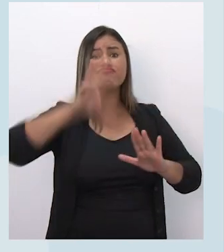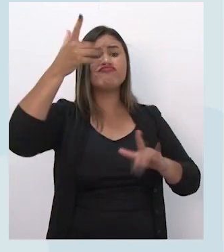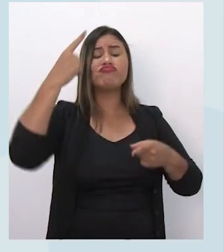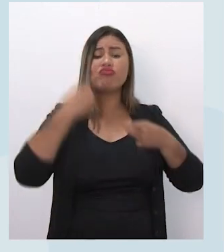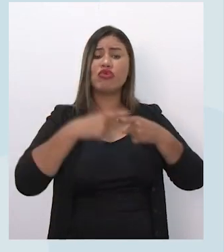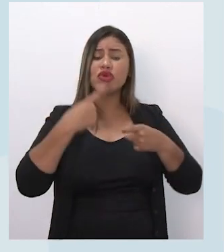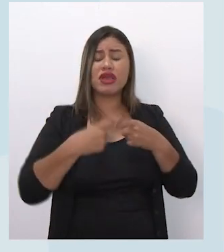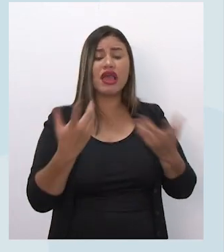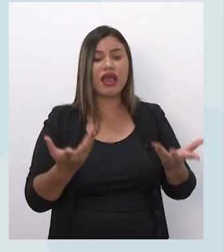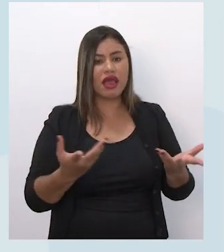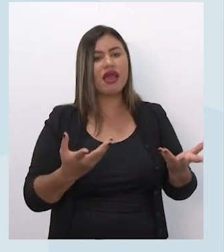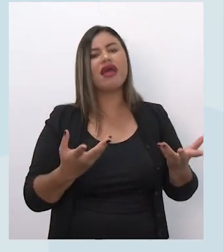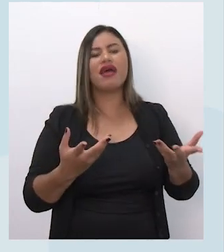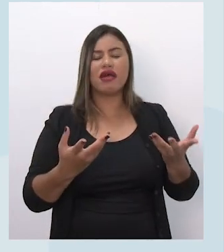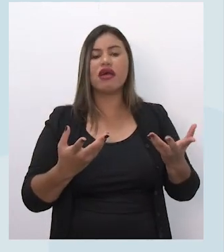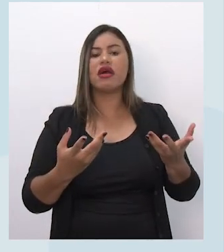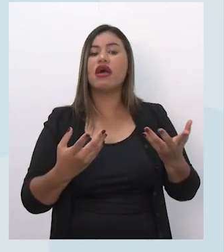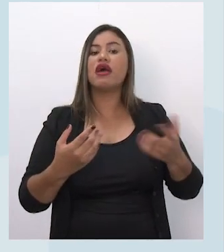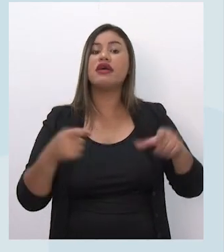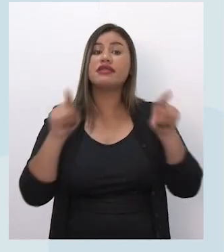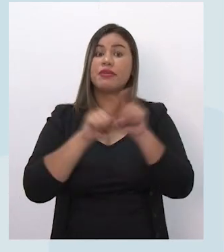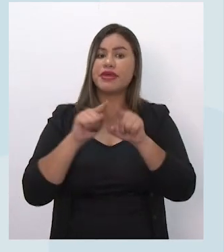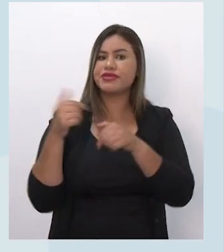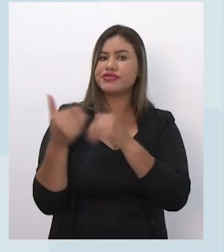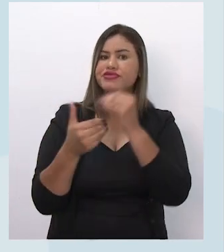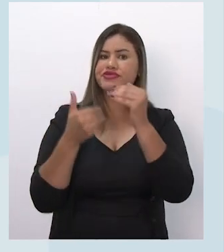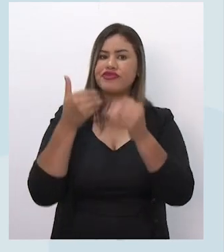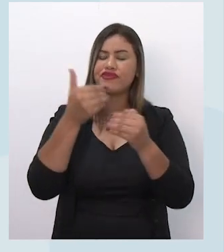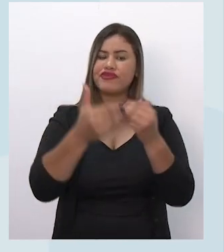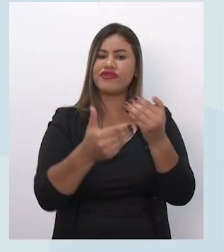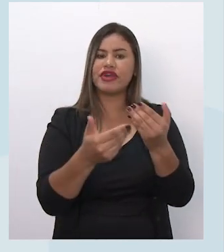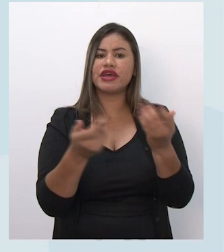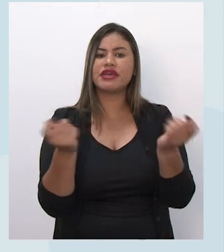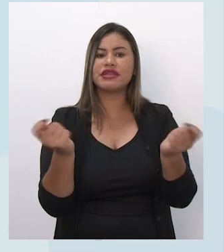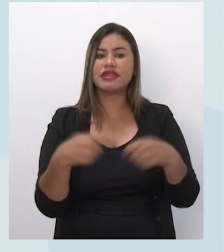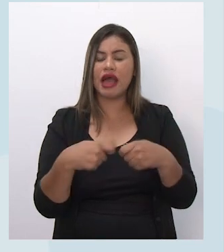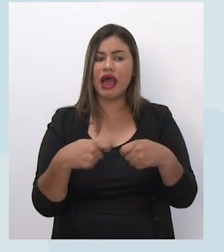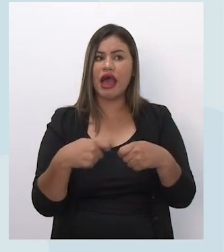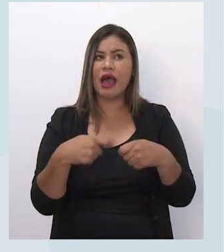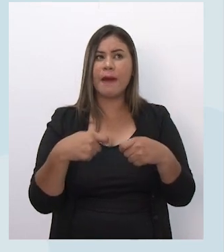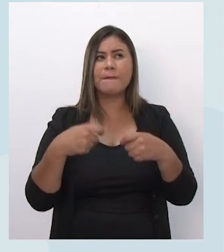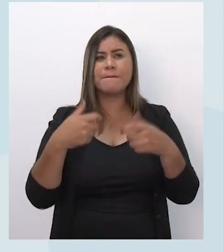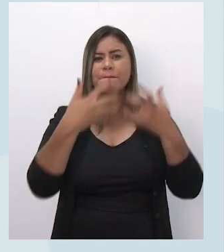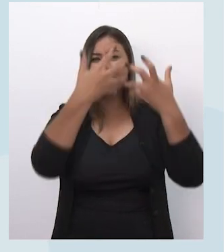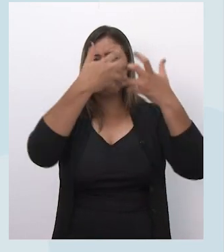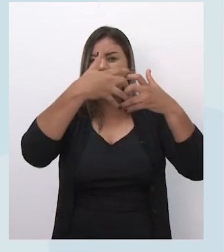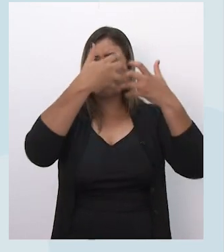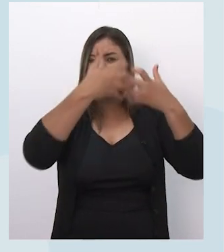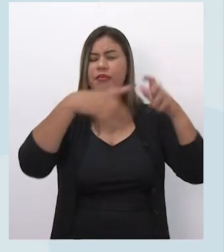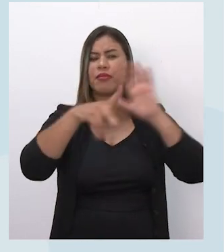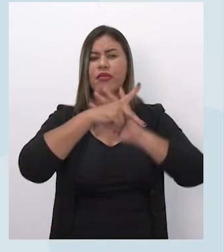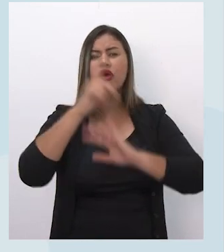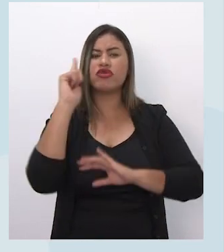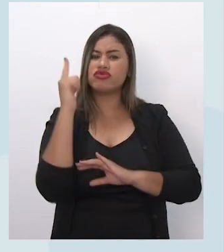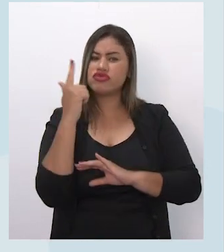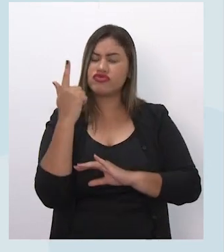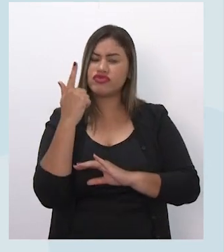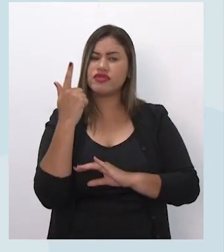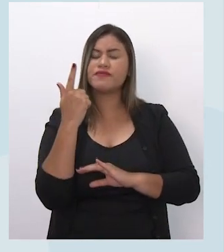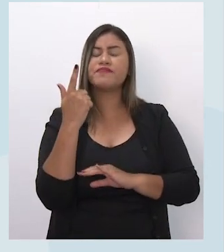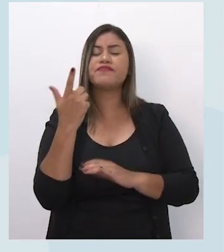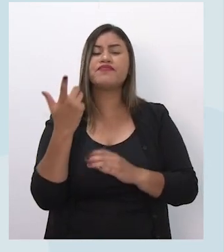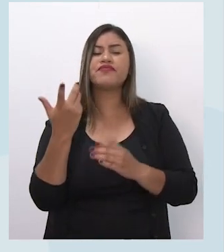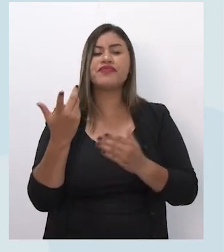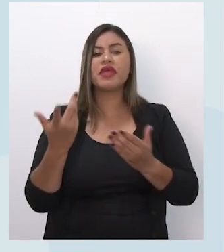citar, certo? Para a gente conseguir desenvolver, então, esse raciocínio geográfico nos estudos de